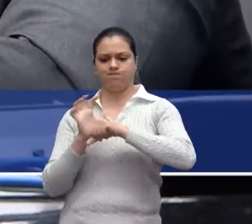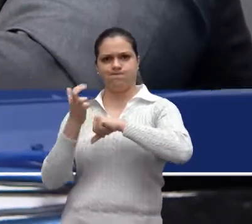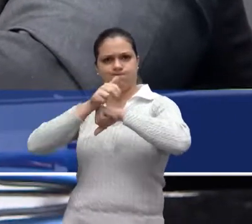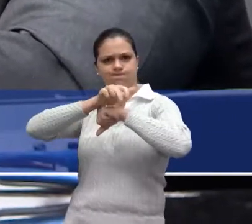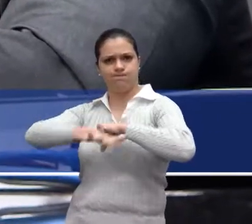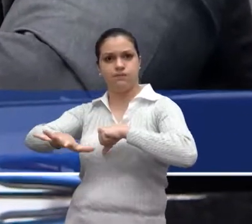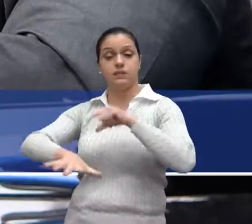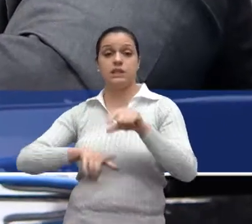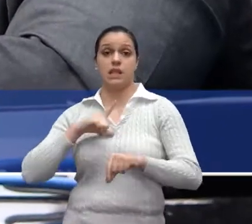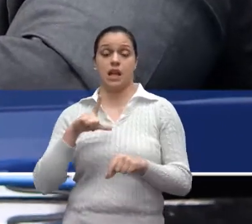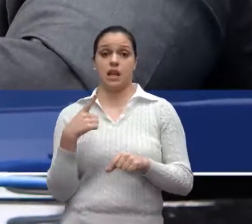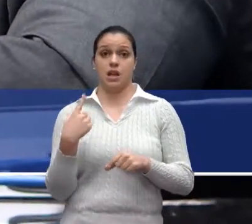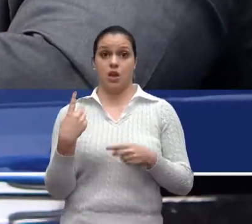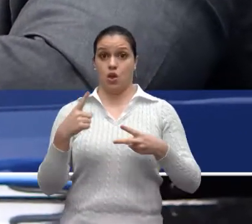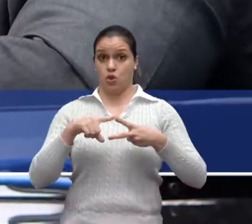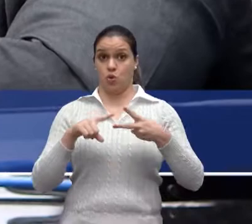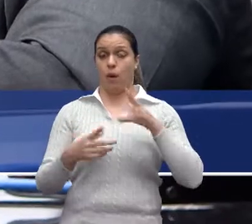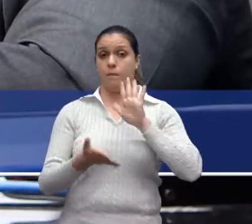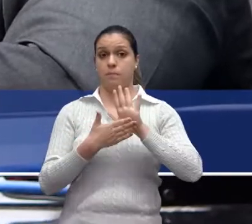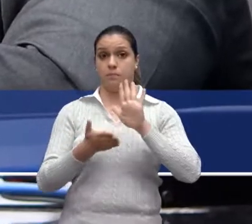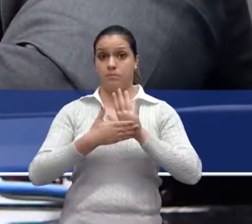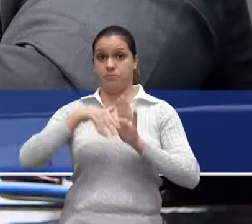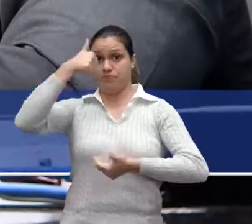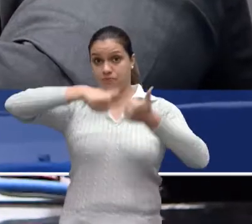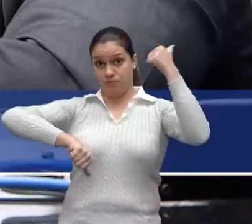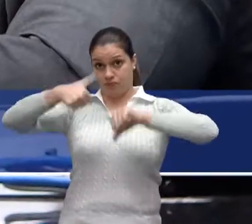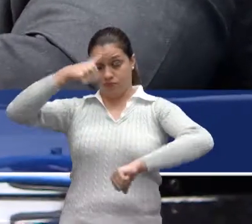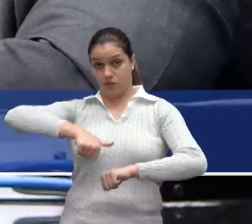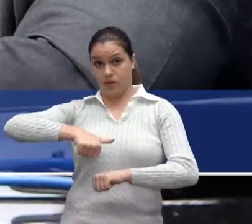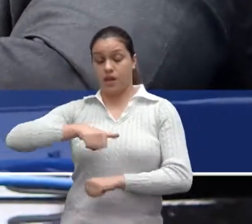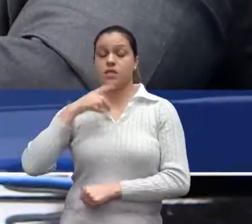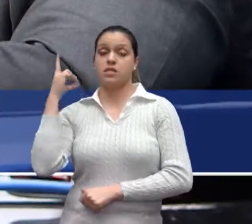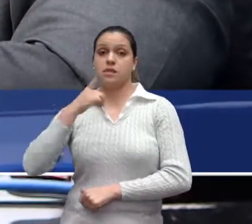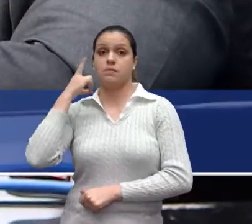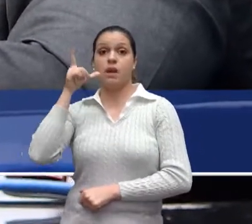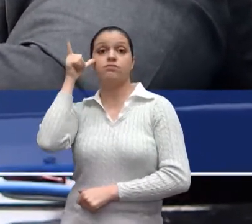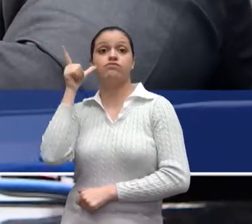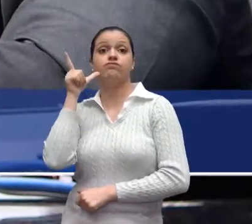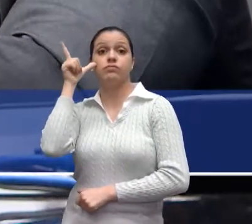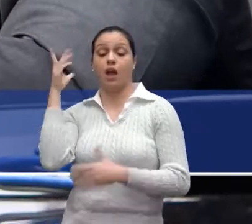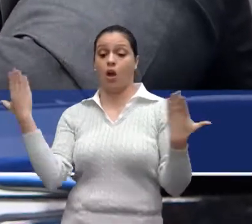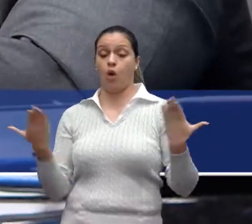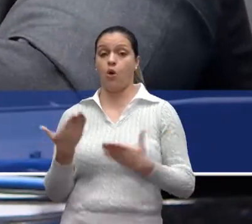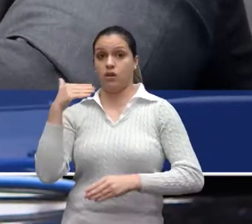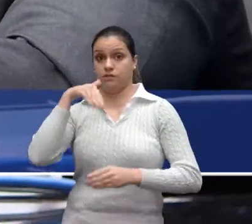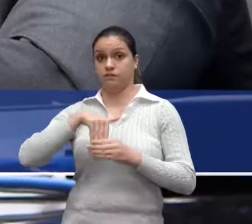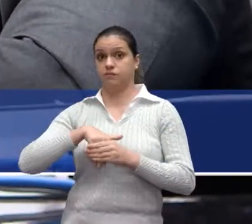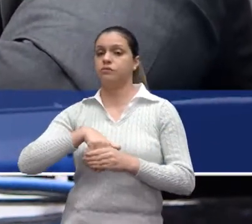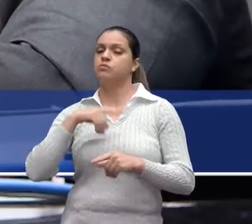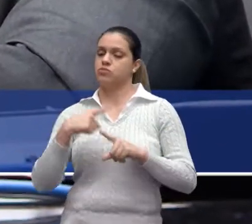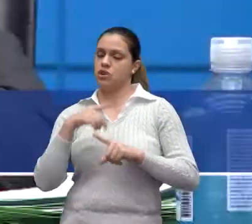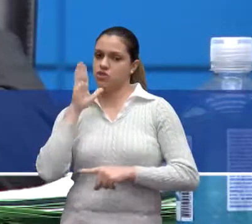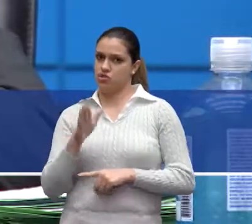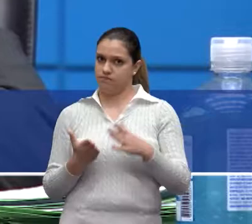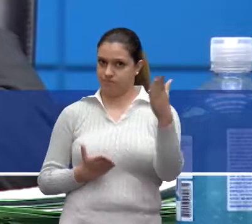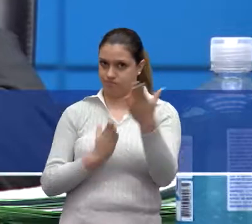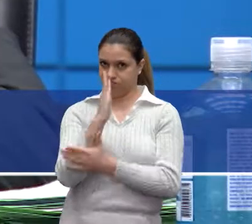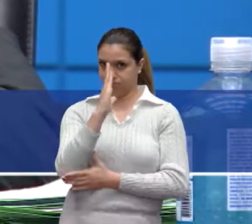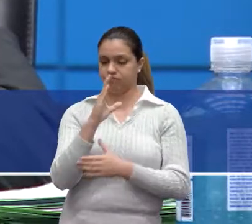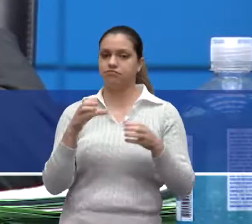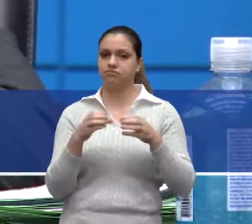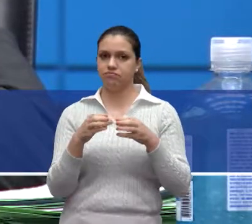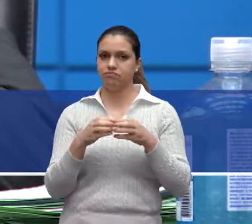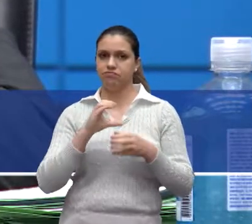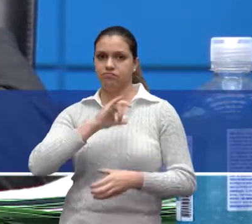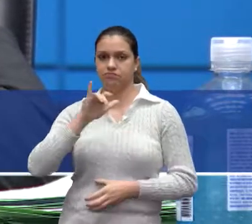à pandemia, 2 propostas de relatoria do deputado Lídio Lopes seguem para votação pelo plenário, pois